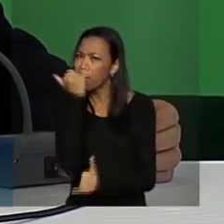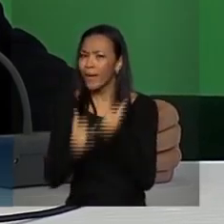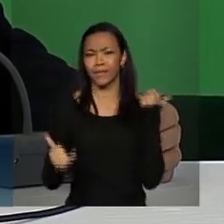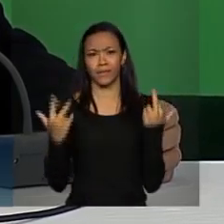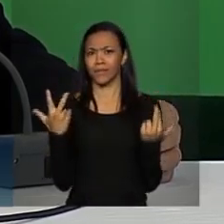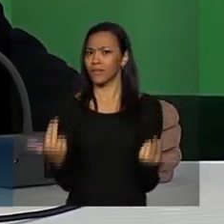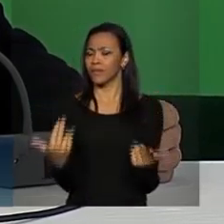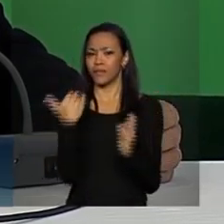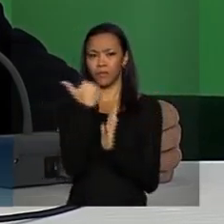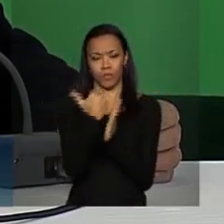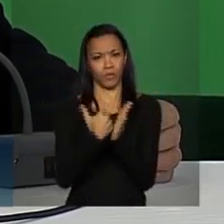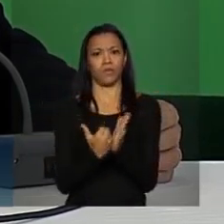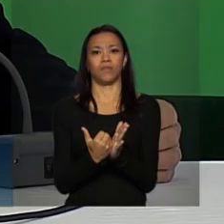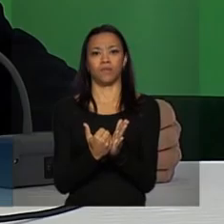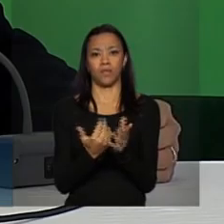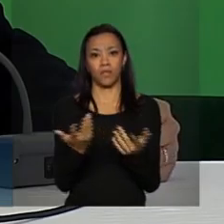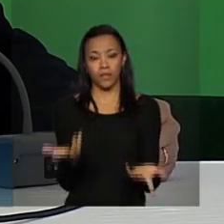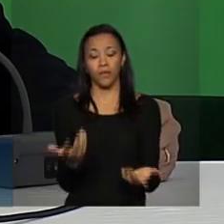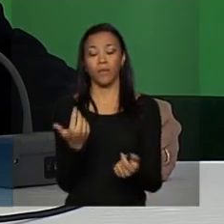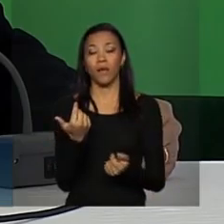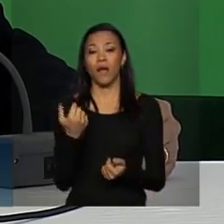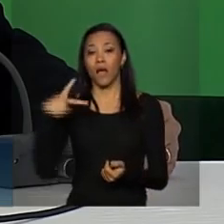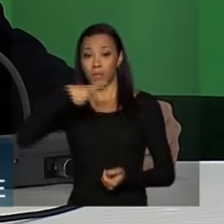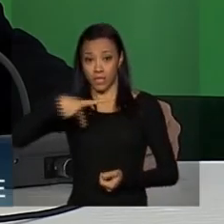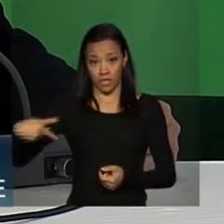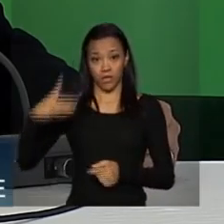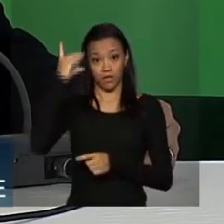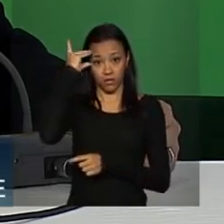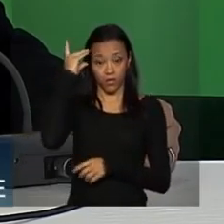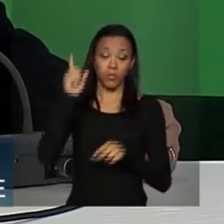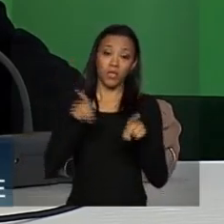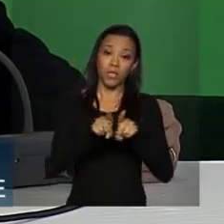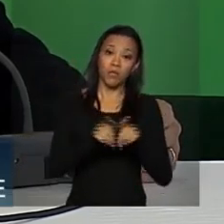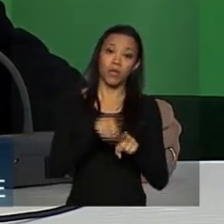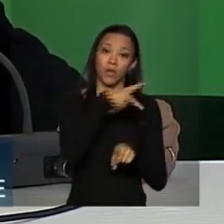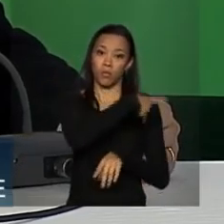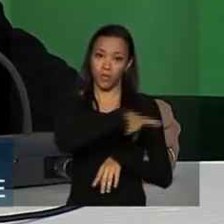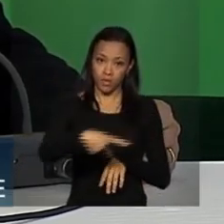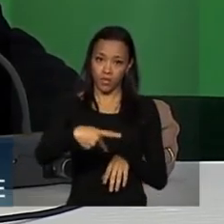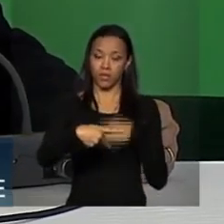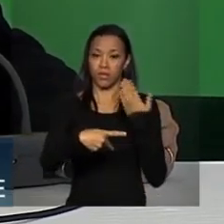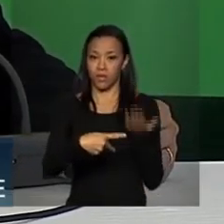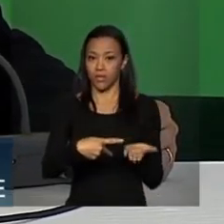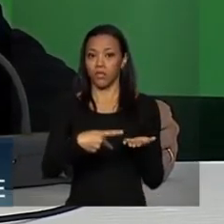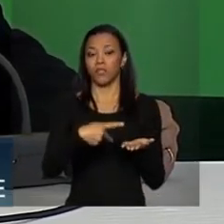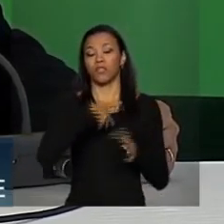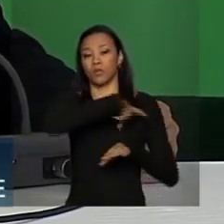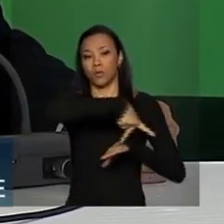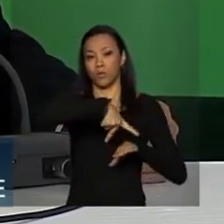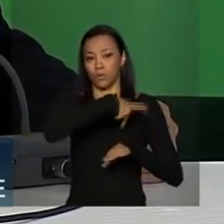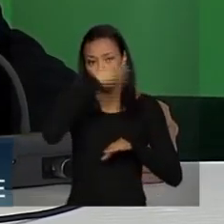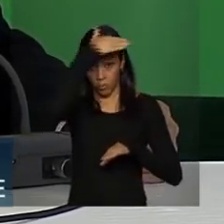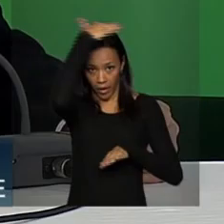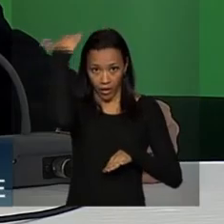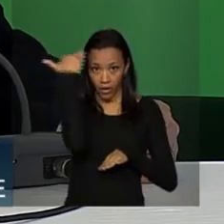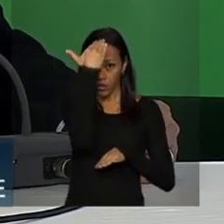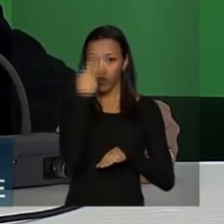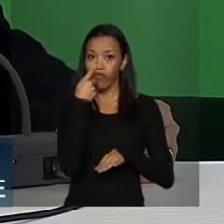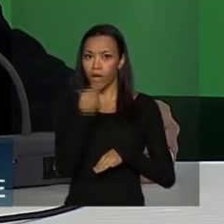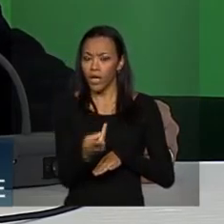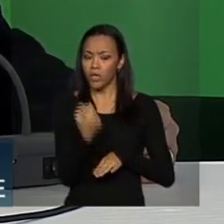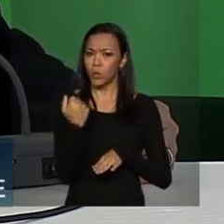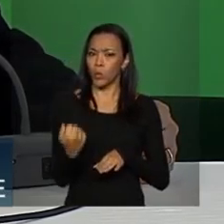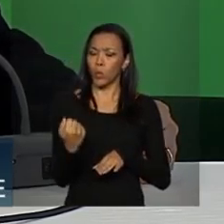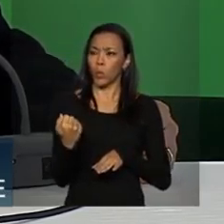disso, a presidenta e o presidente Peña Nieto, vendo a realidade de que são as duas